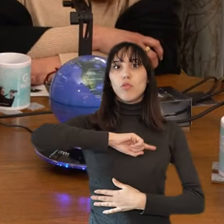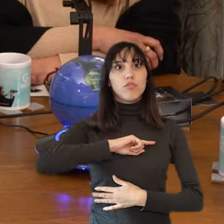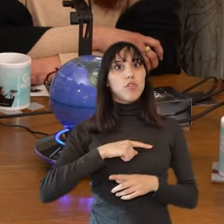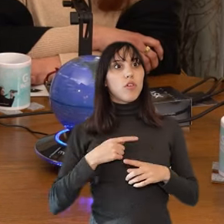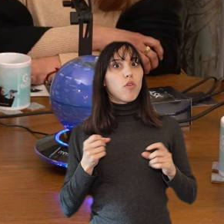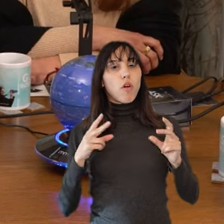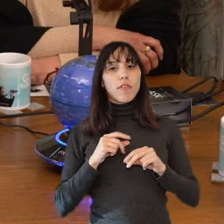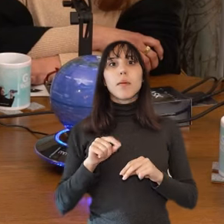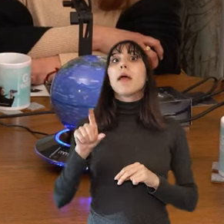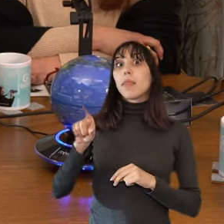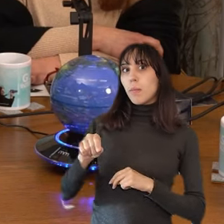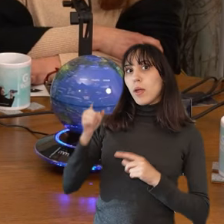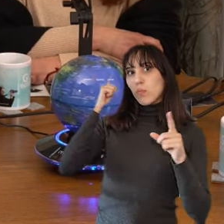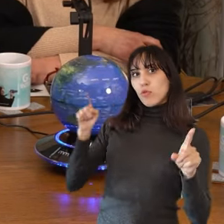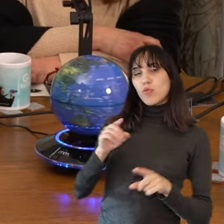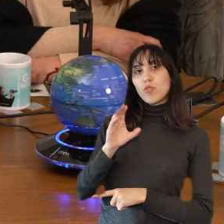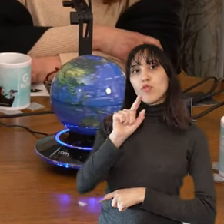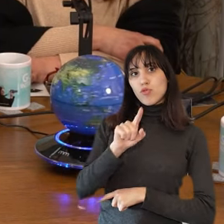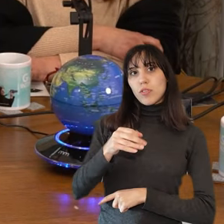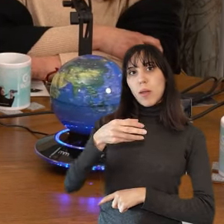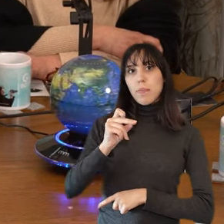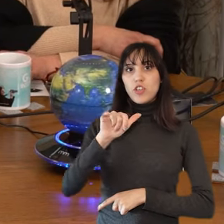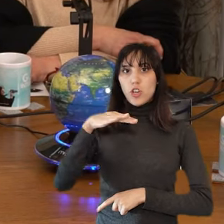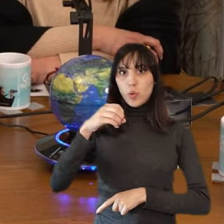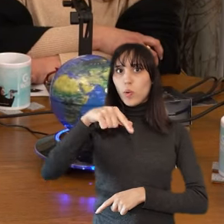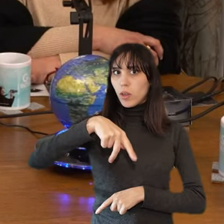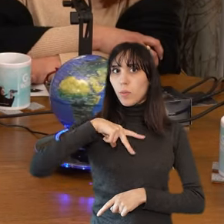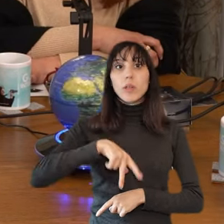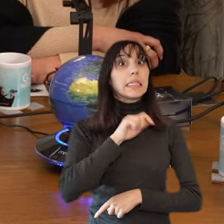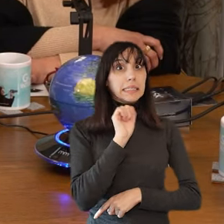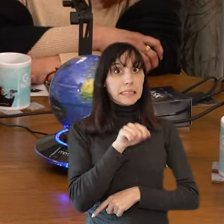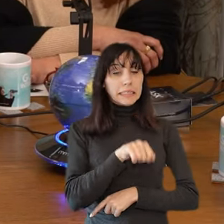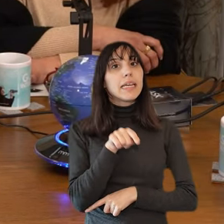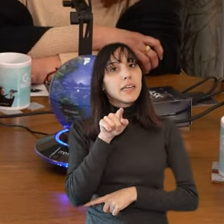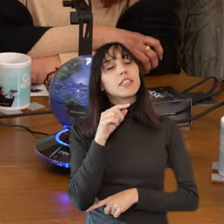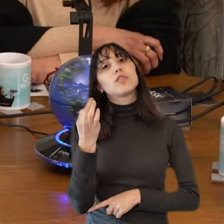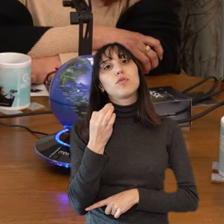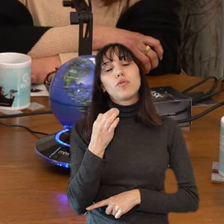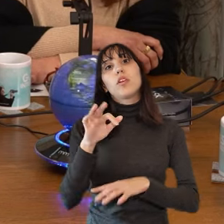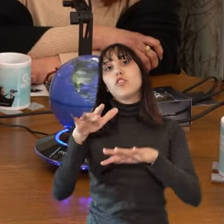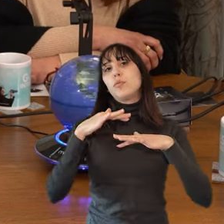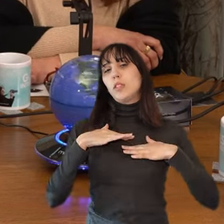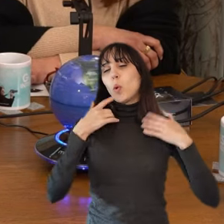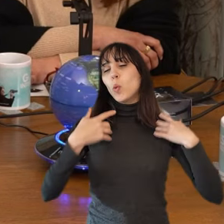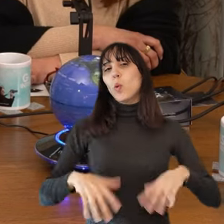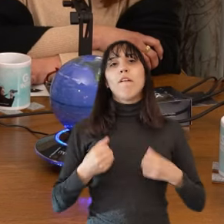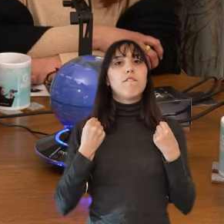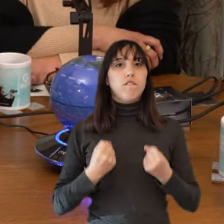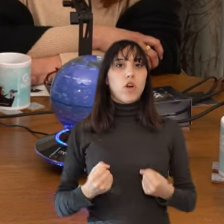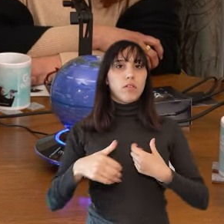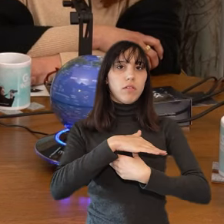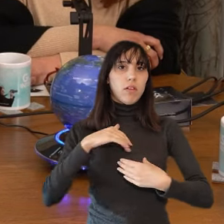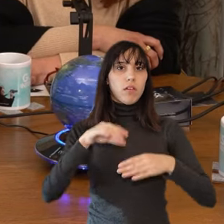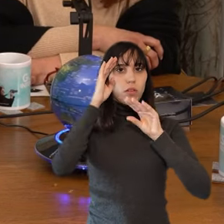alembrado do Professor José Pacheco aqui em Portugal não é também Sim Sim esse é um foi um grande inspirador para mim na área da